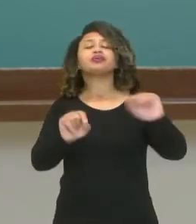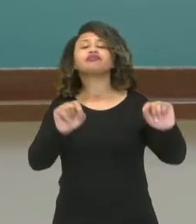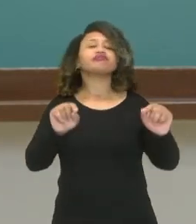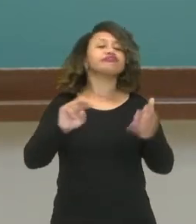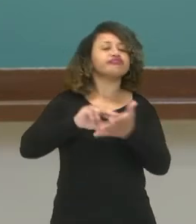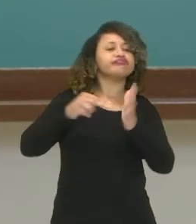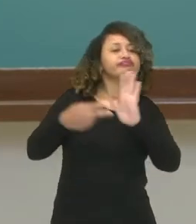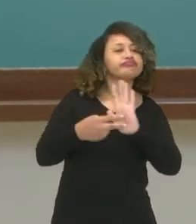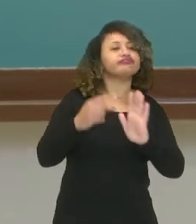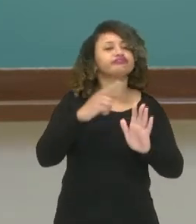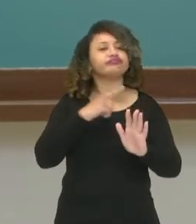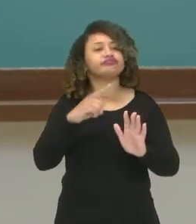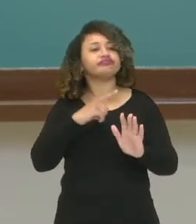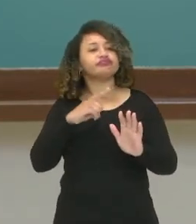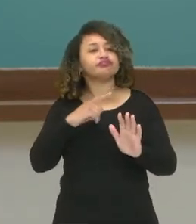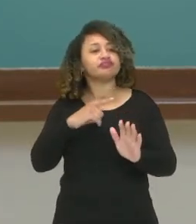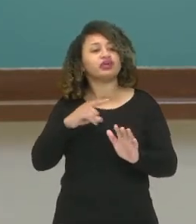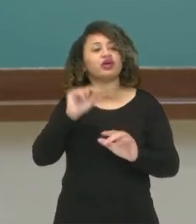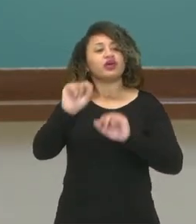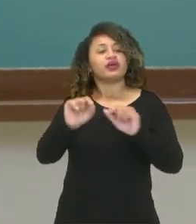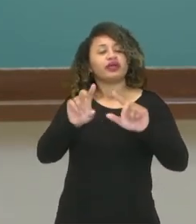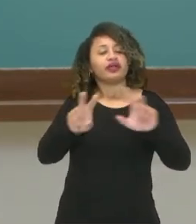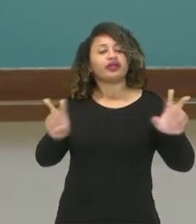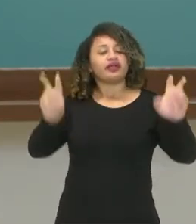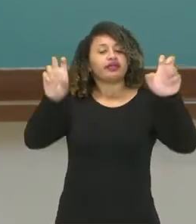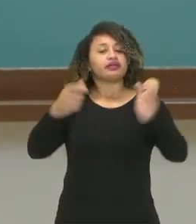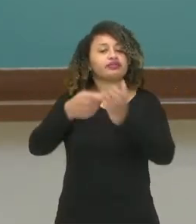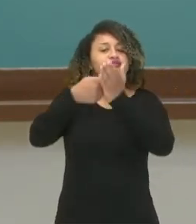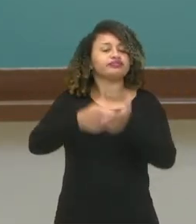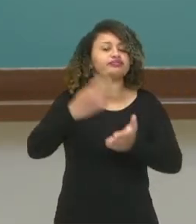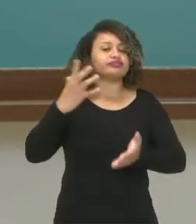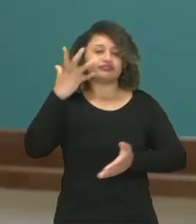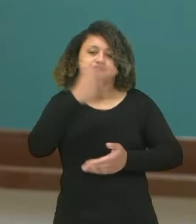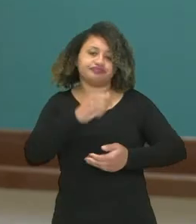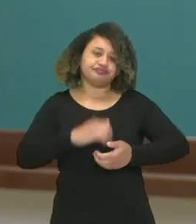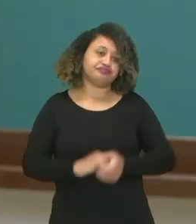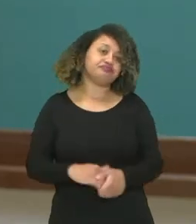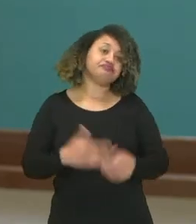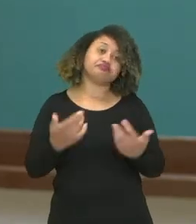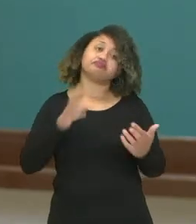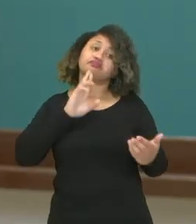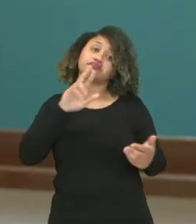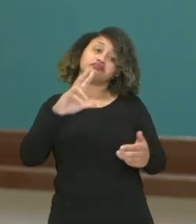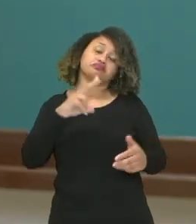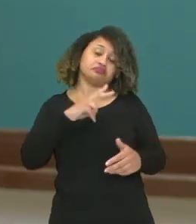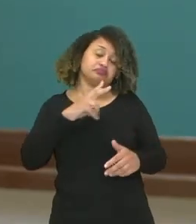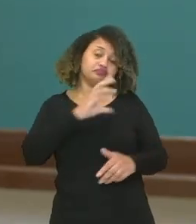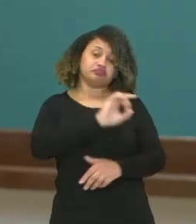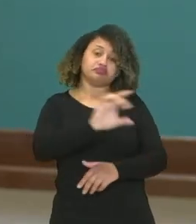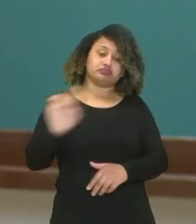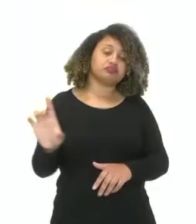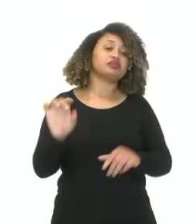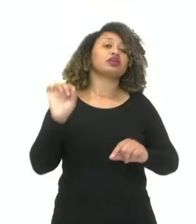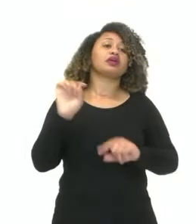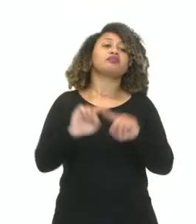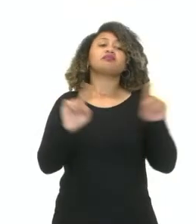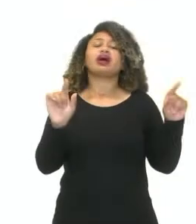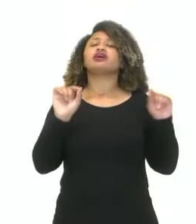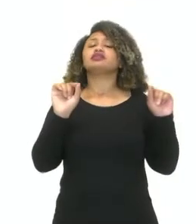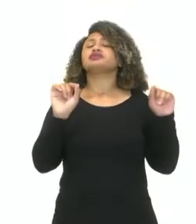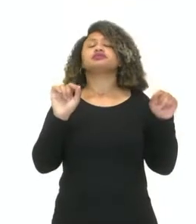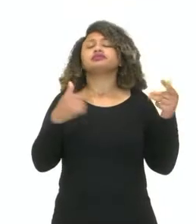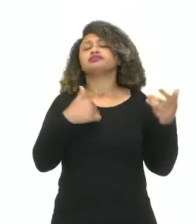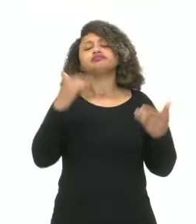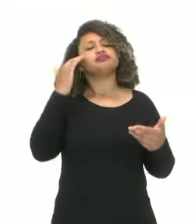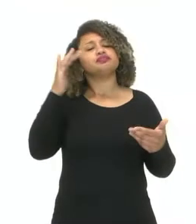sentido produzido pela expressão ditadura da beleza? Apesar de ser uma resposta pessoal, né? O que que a gente pode inferir sobre